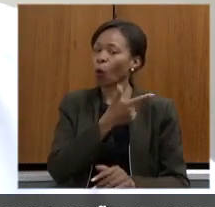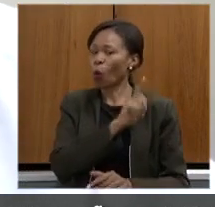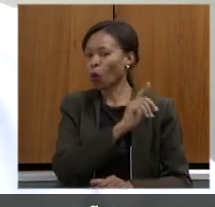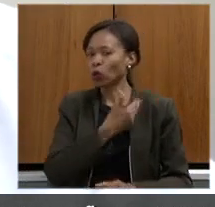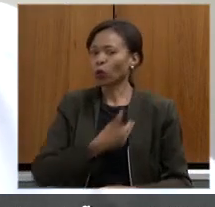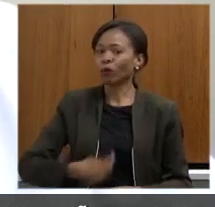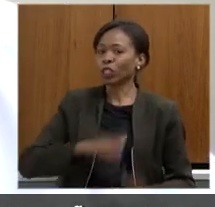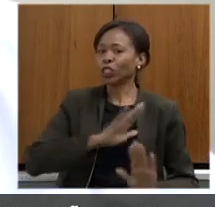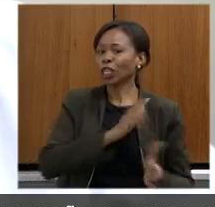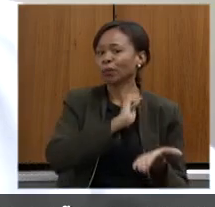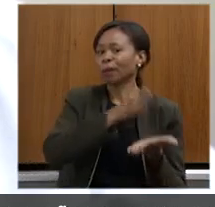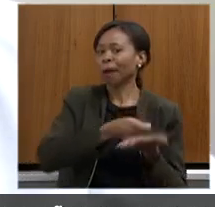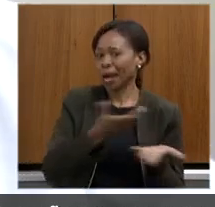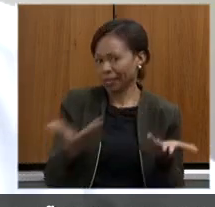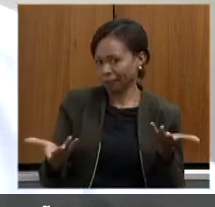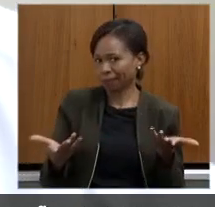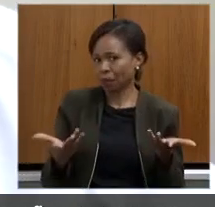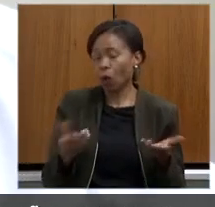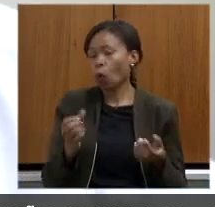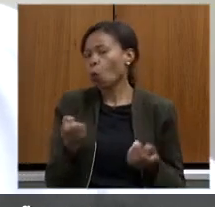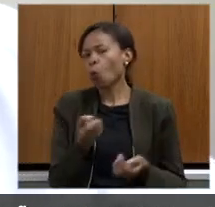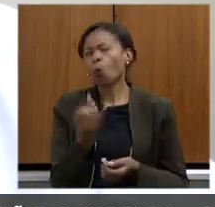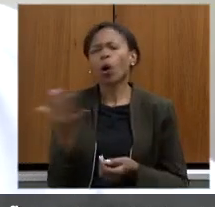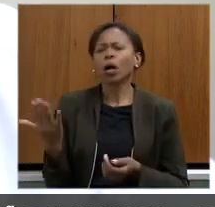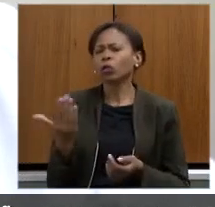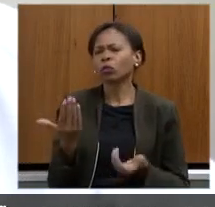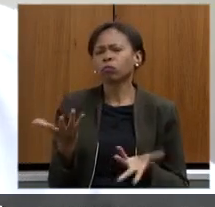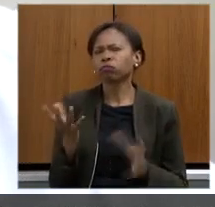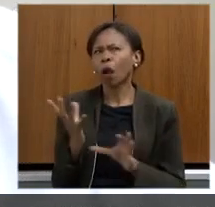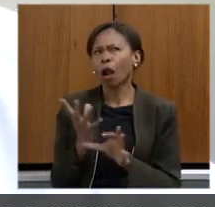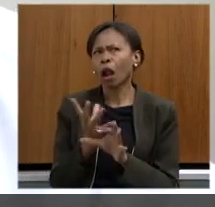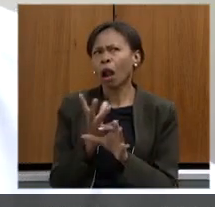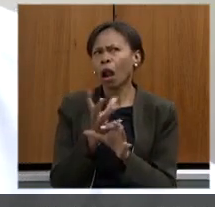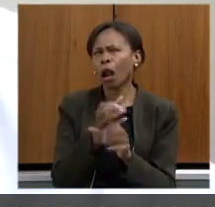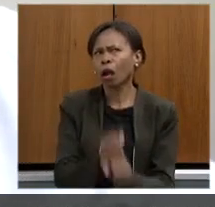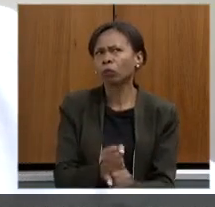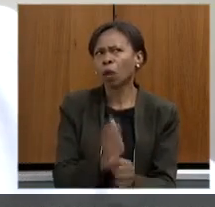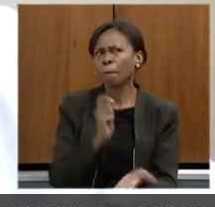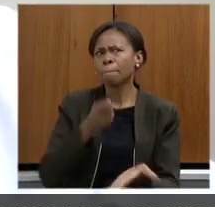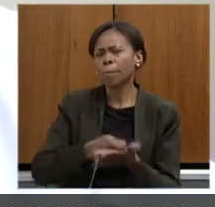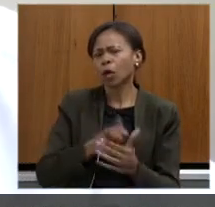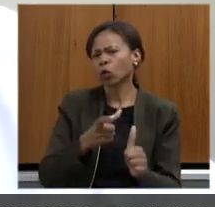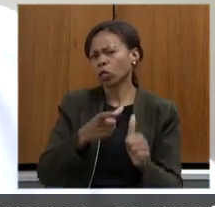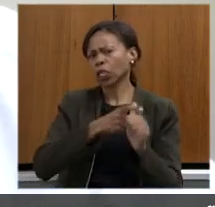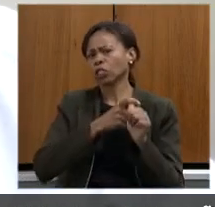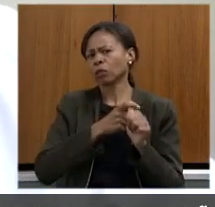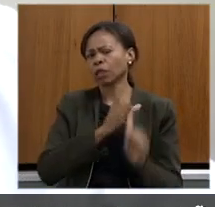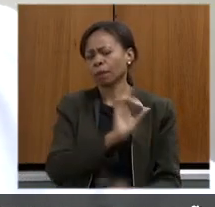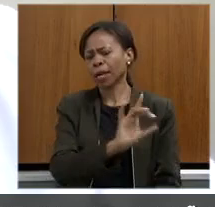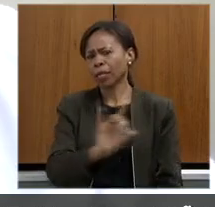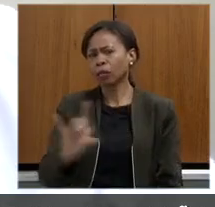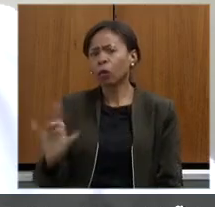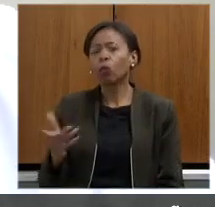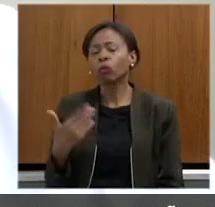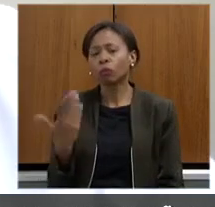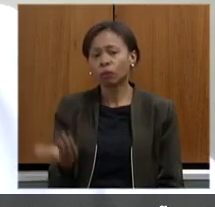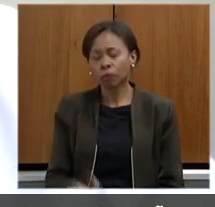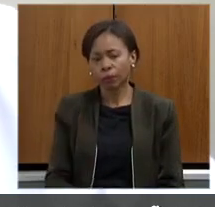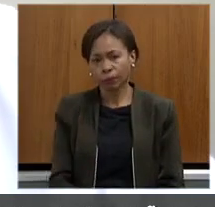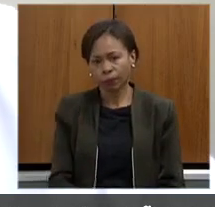mesmo tempo aos o montante dessas dívidas se puder discriminar ali quanto pago para cada um desses credores